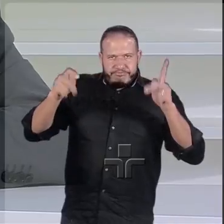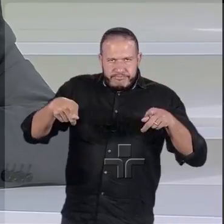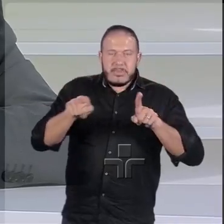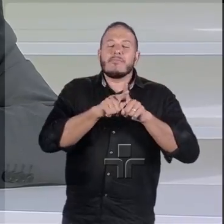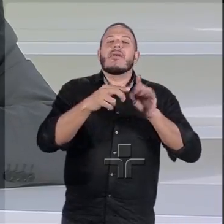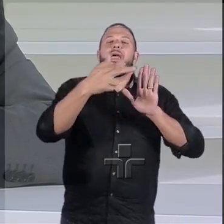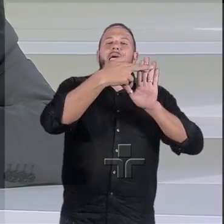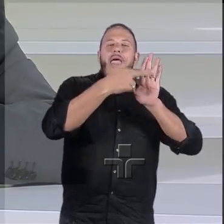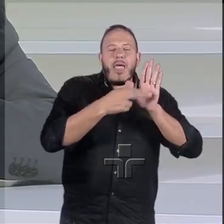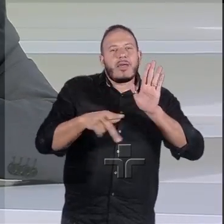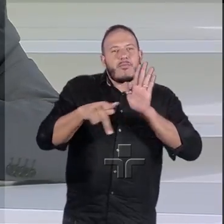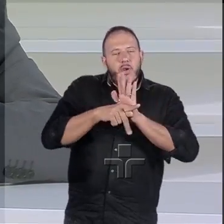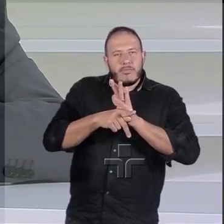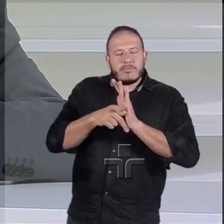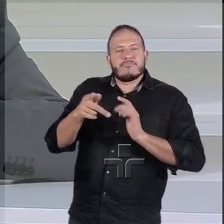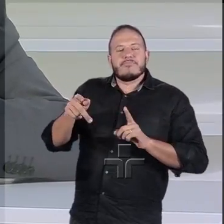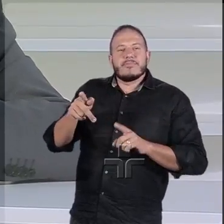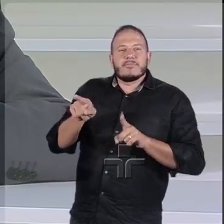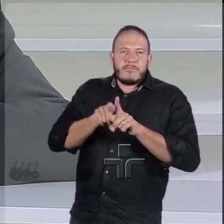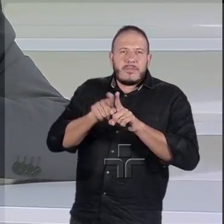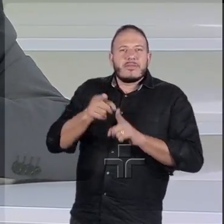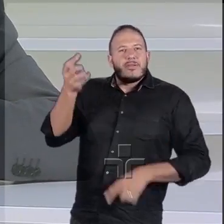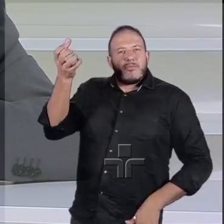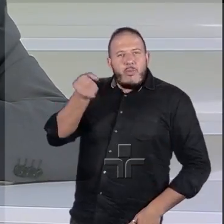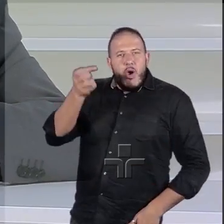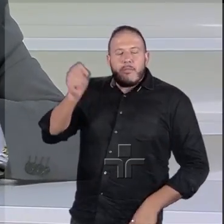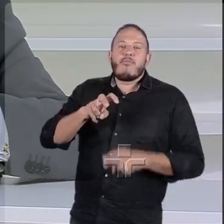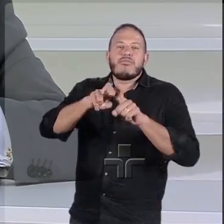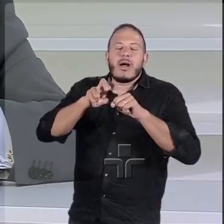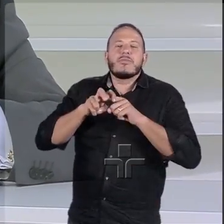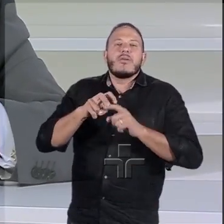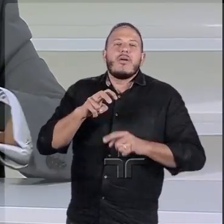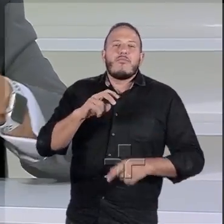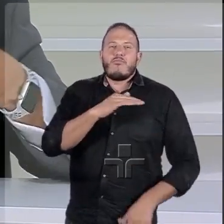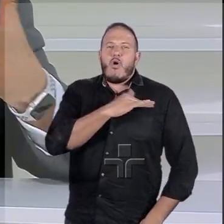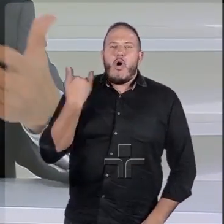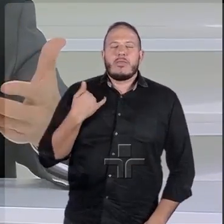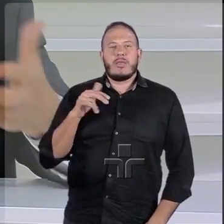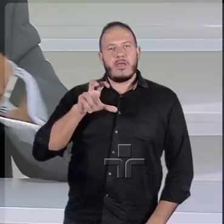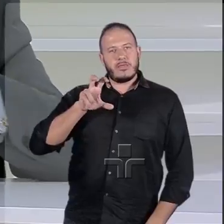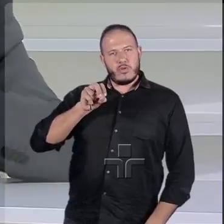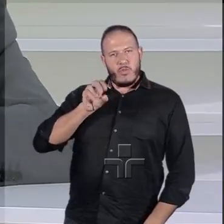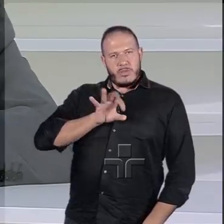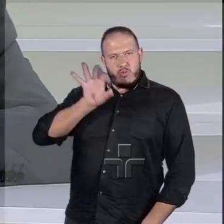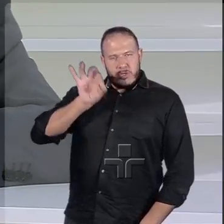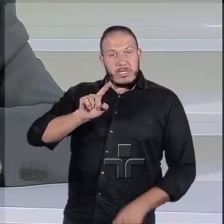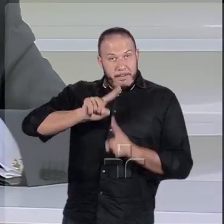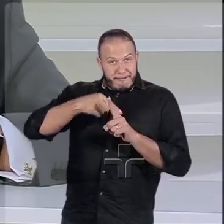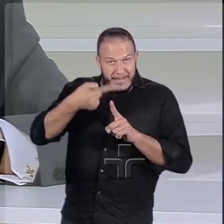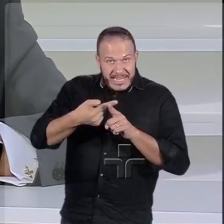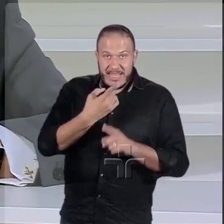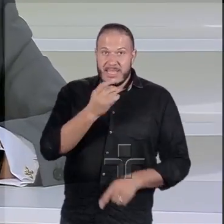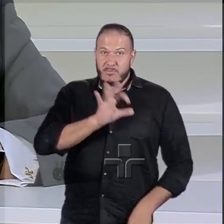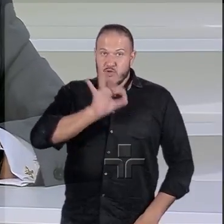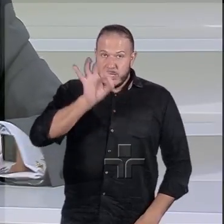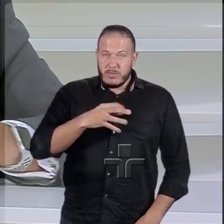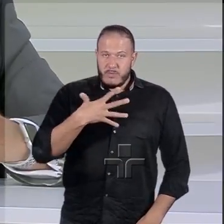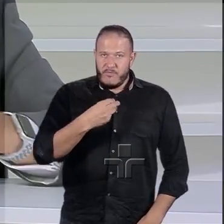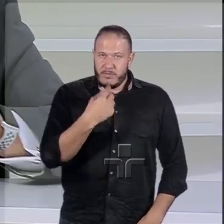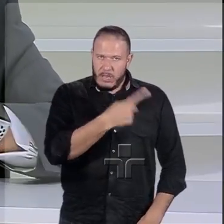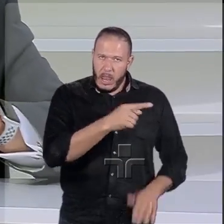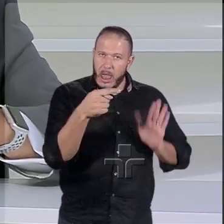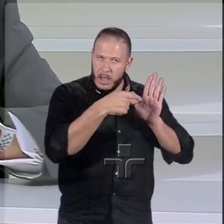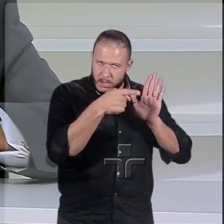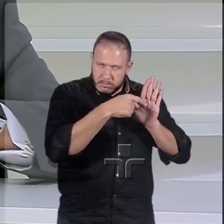para pensão por morte, que é 50% mais 10% por filho, está lá no projeto dele, não é?